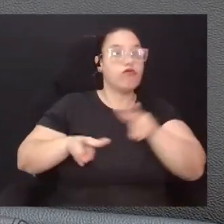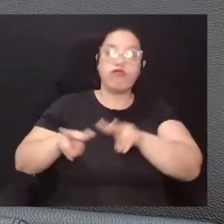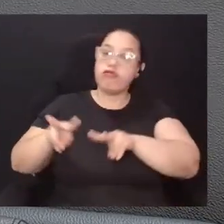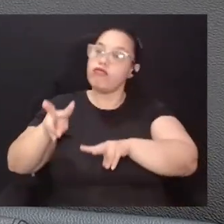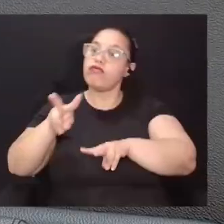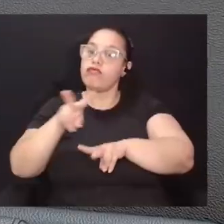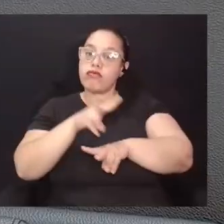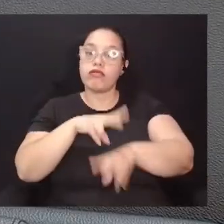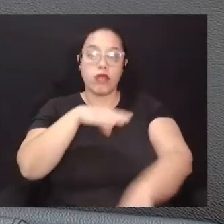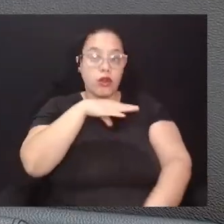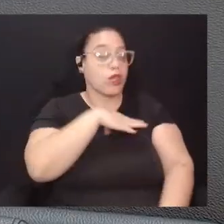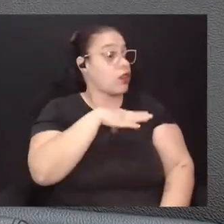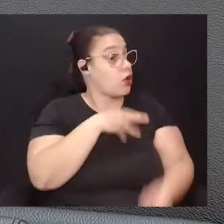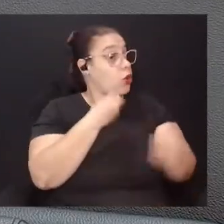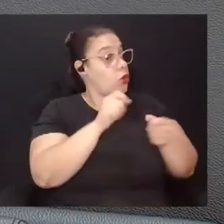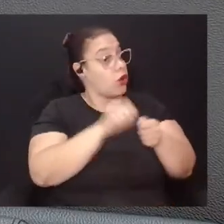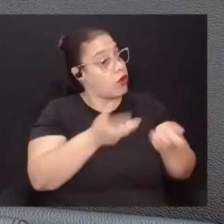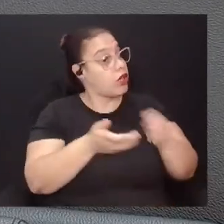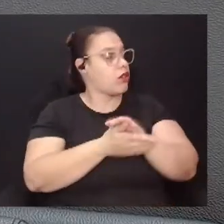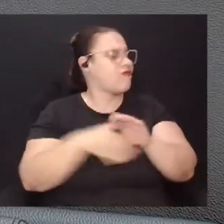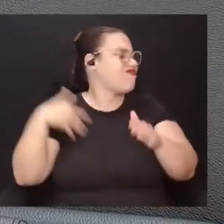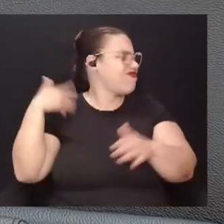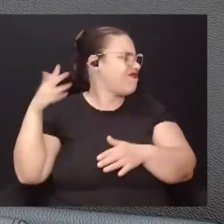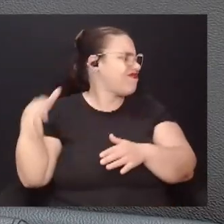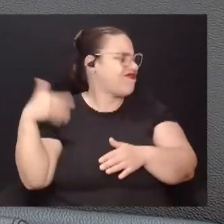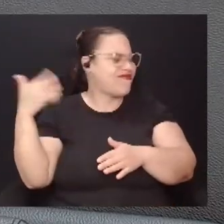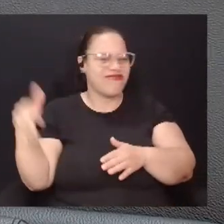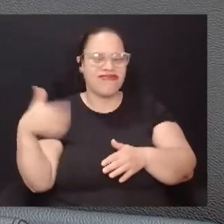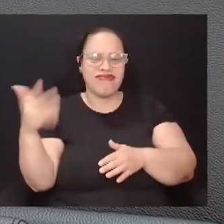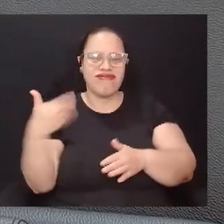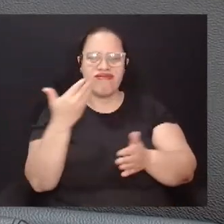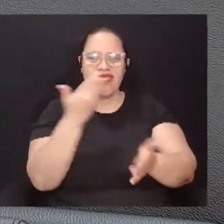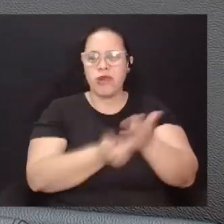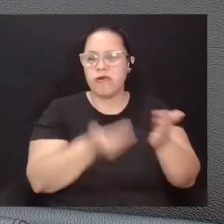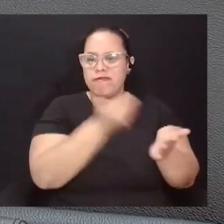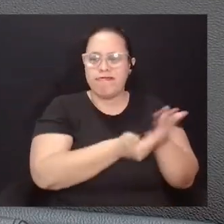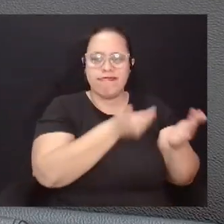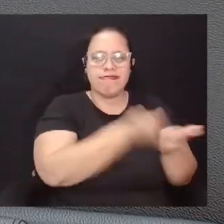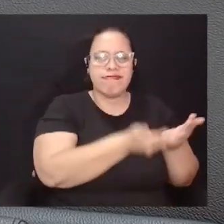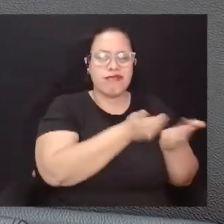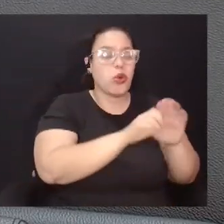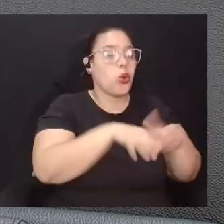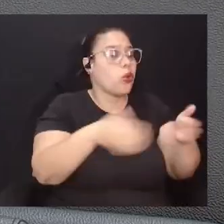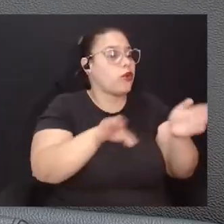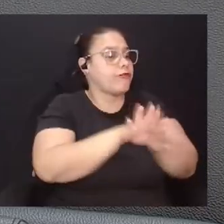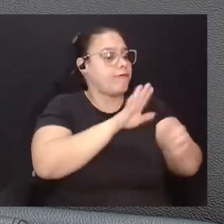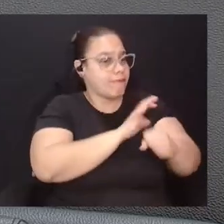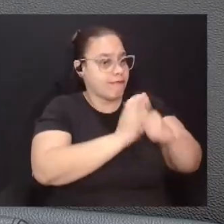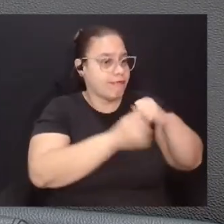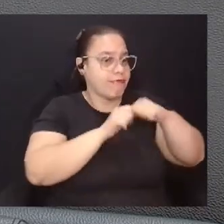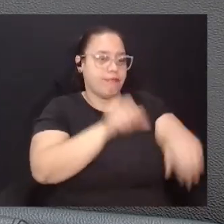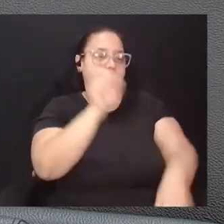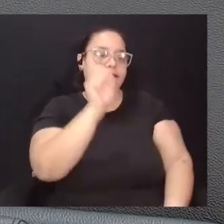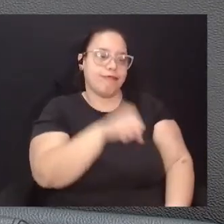carnaval e levarem para suas cidades. E ao longo dos anos, né, isso veio se perdendo. Né? Quando chegou a